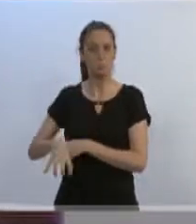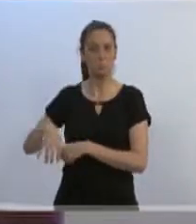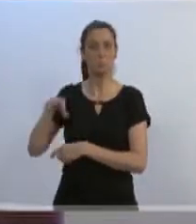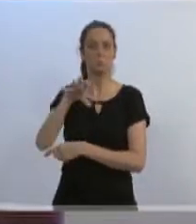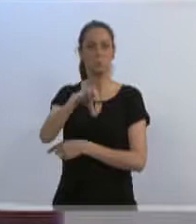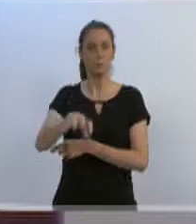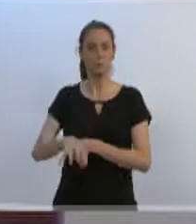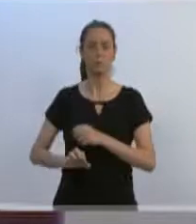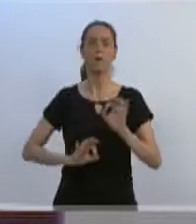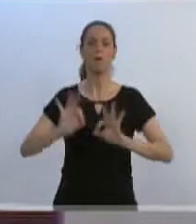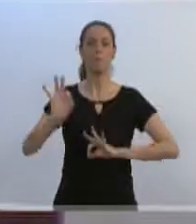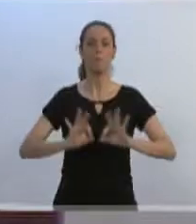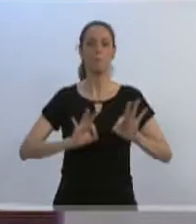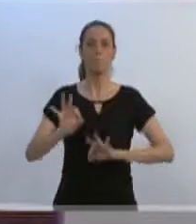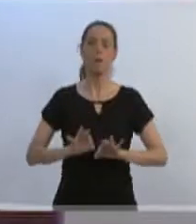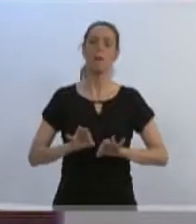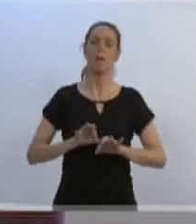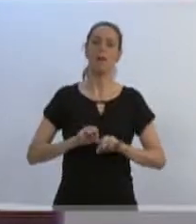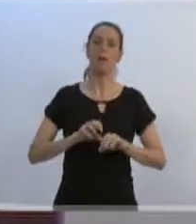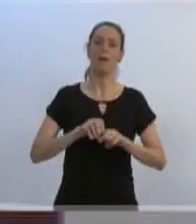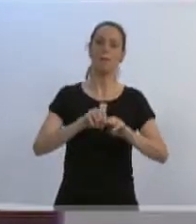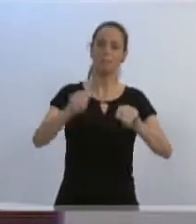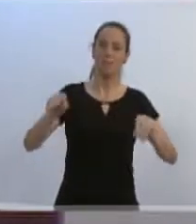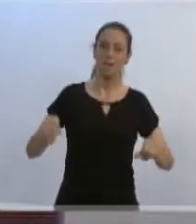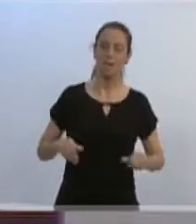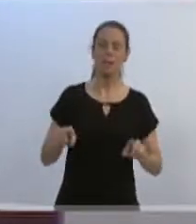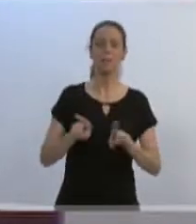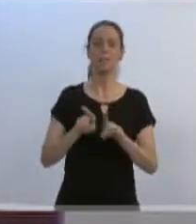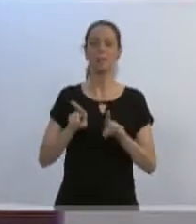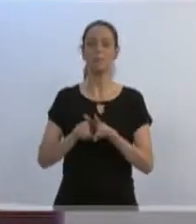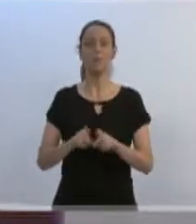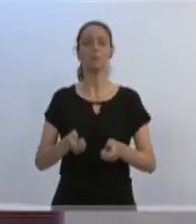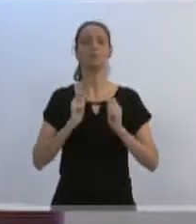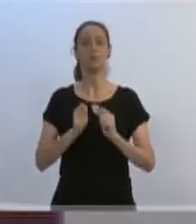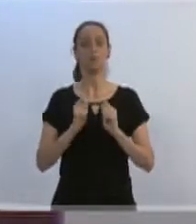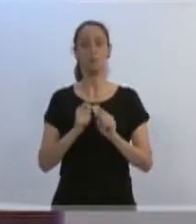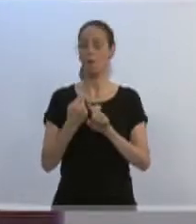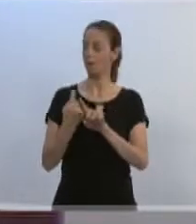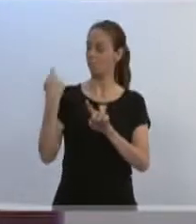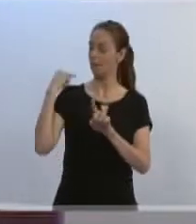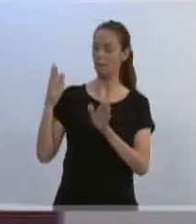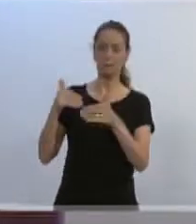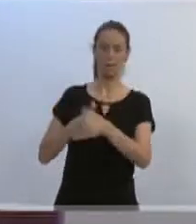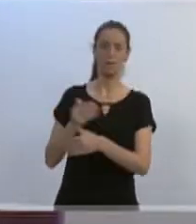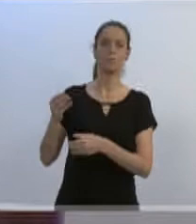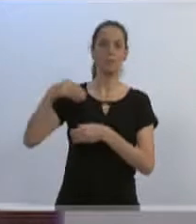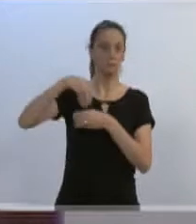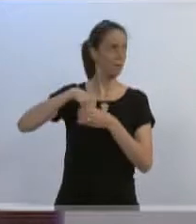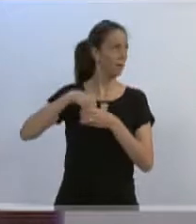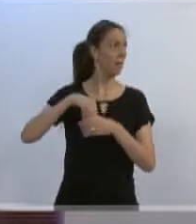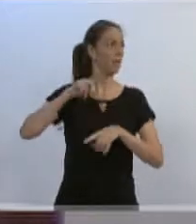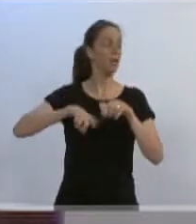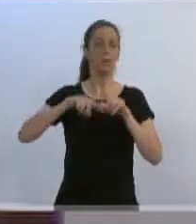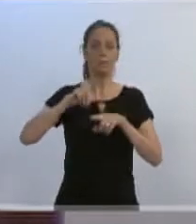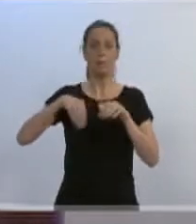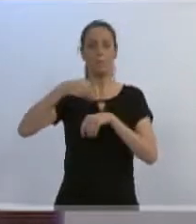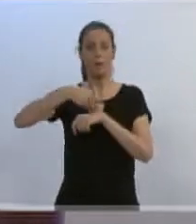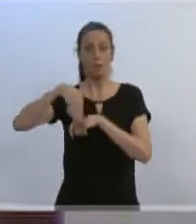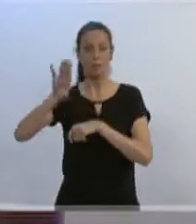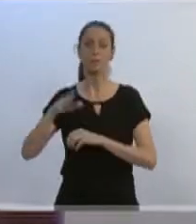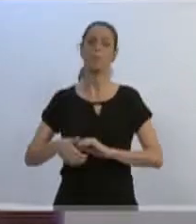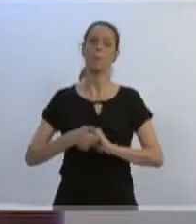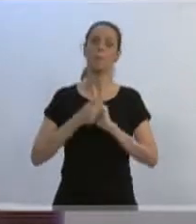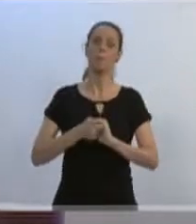animal para poder transportar o alimento até a nossa cidade para pessoas parece alimentar então parabéns a todos os amigos